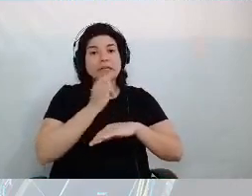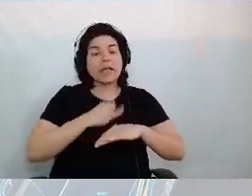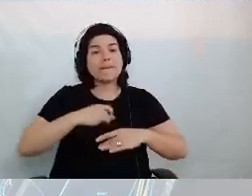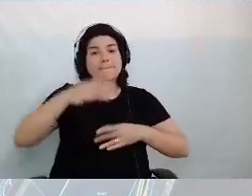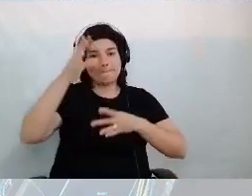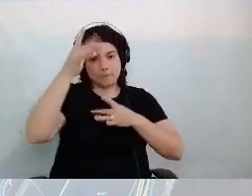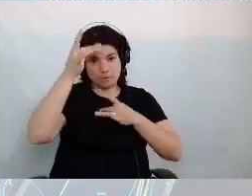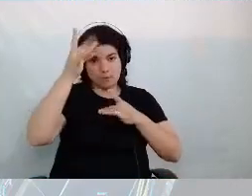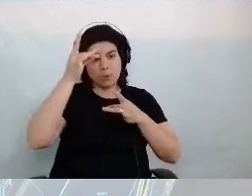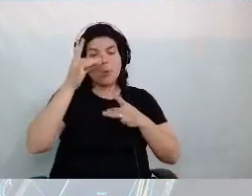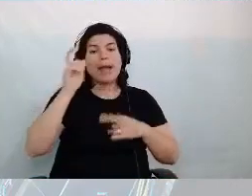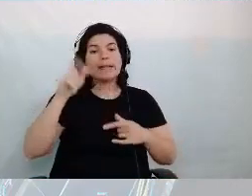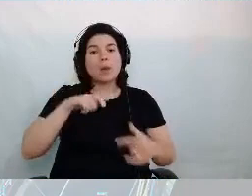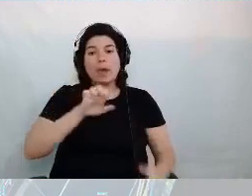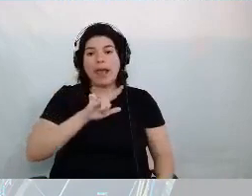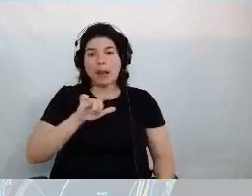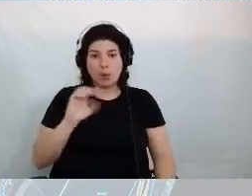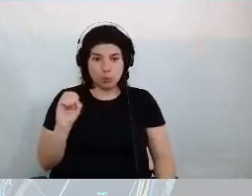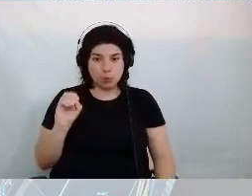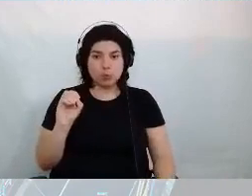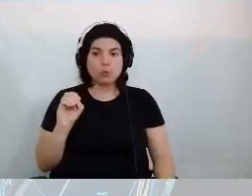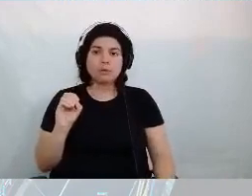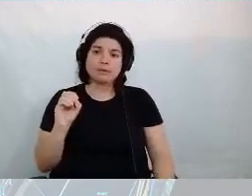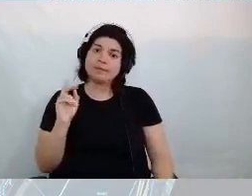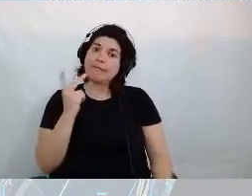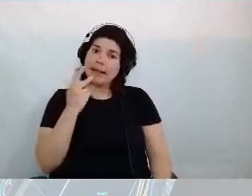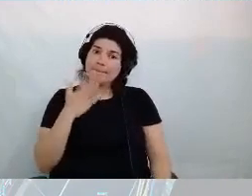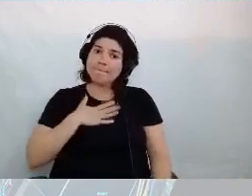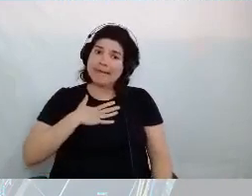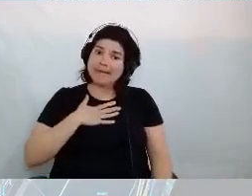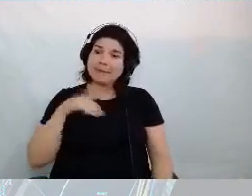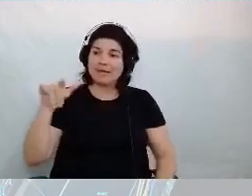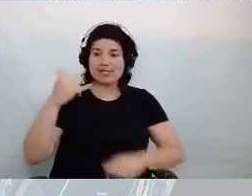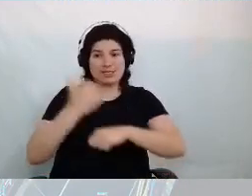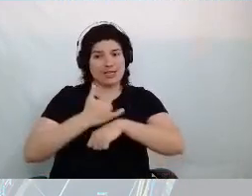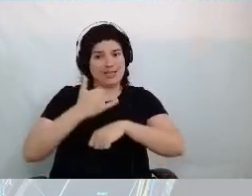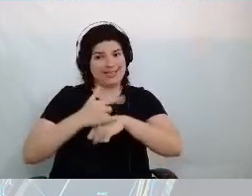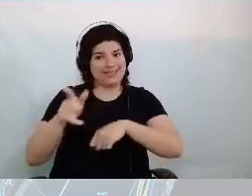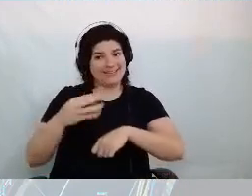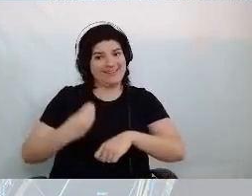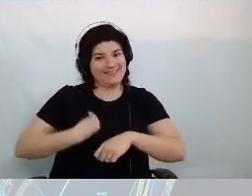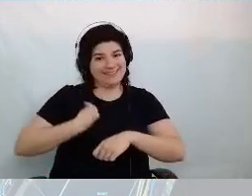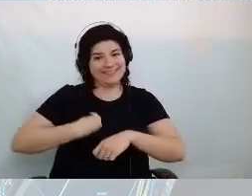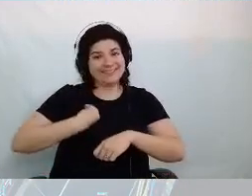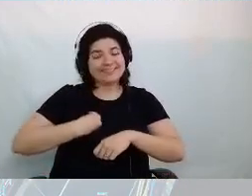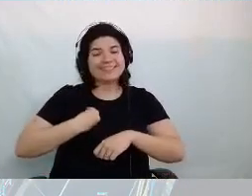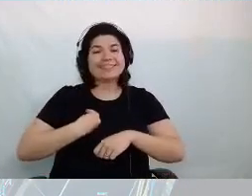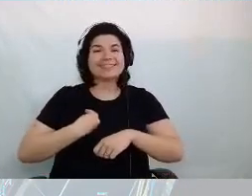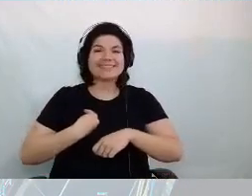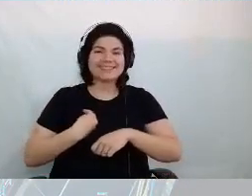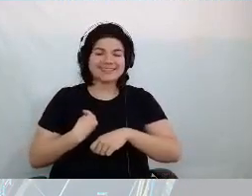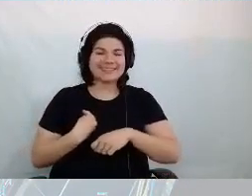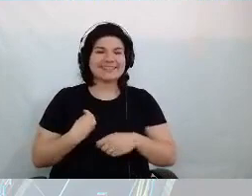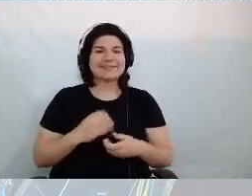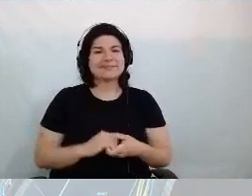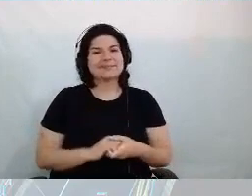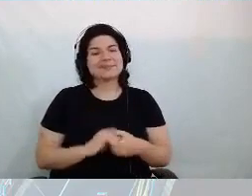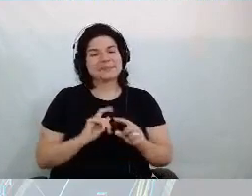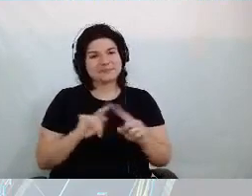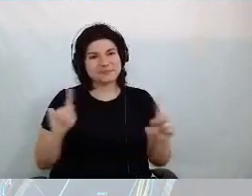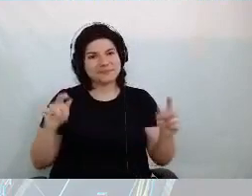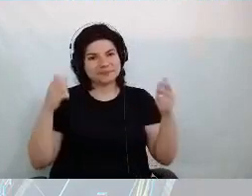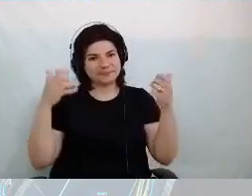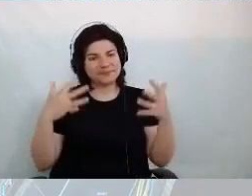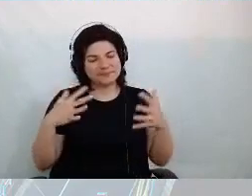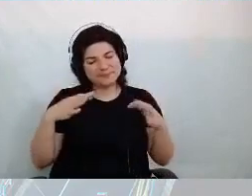Elo. Gente, fala bem de mim, que meu chefe está ali, fiquei um pouco tensa agora. Mas, falando sério,